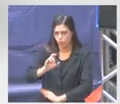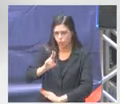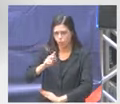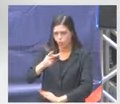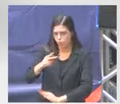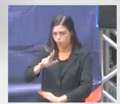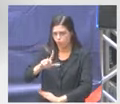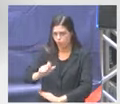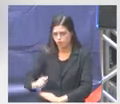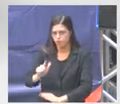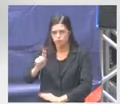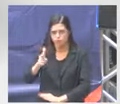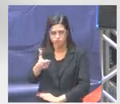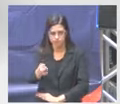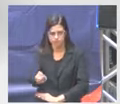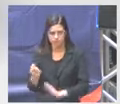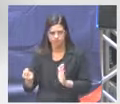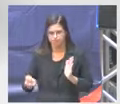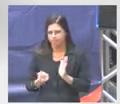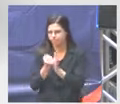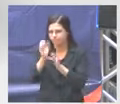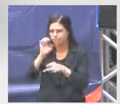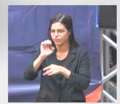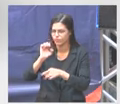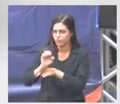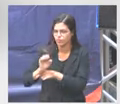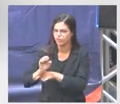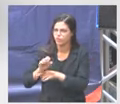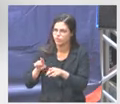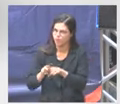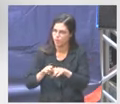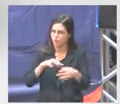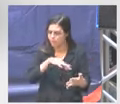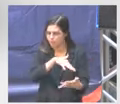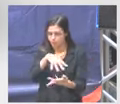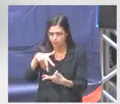G20, um marco para o Estado e um legado para o mundo.